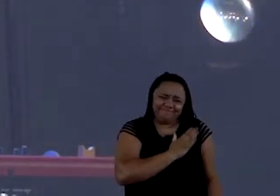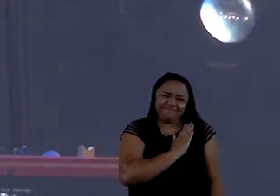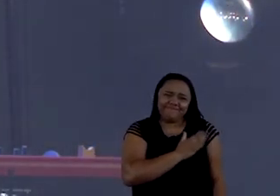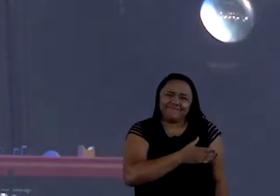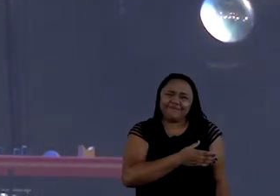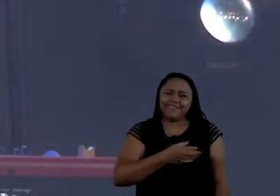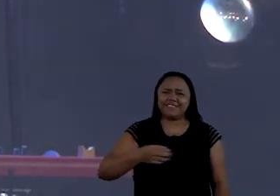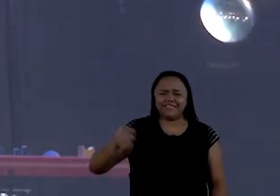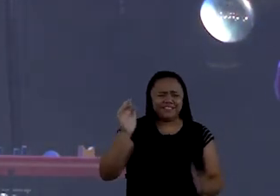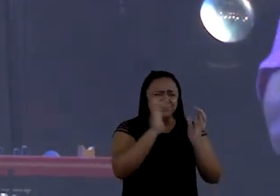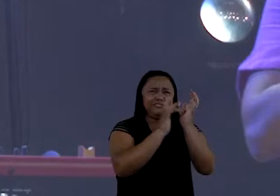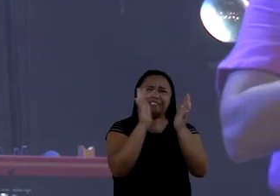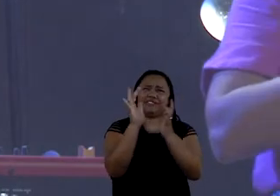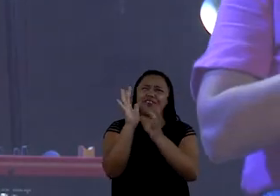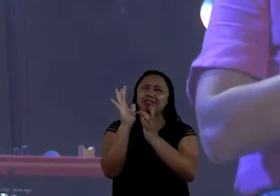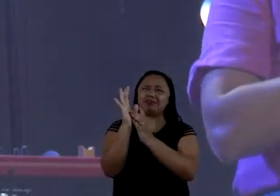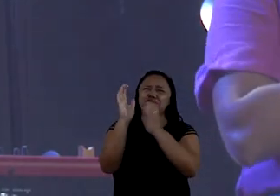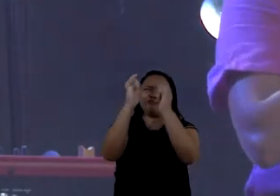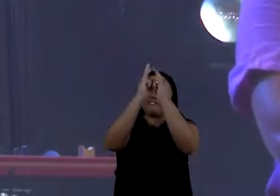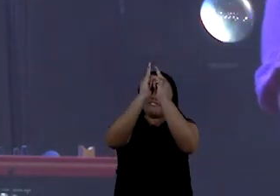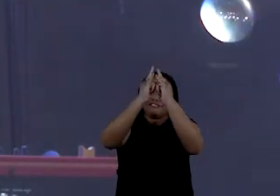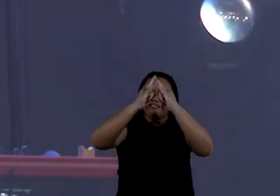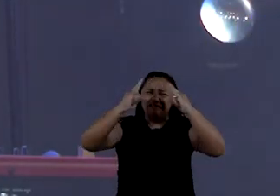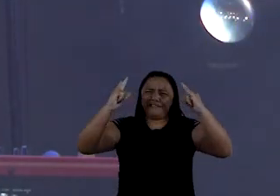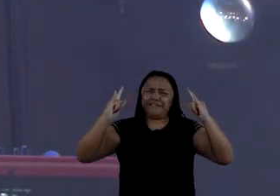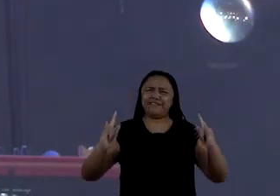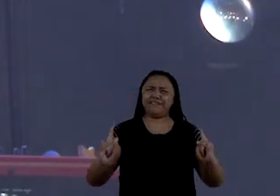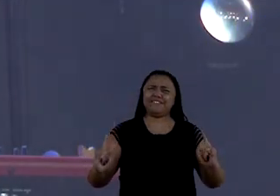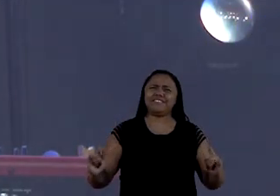Ah, Jesus, levanta o tabernáculo de Davi no nosso meio.